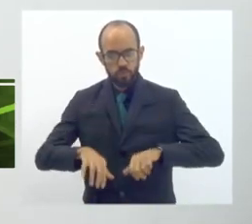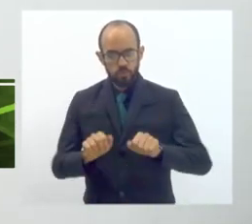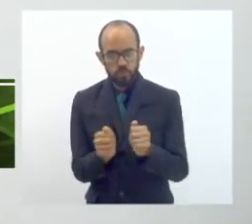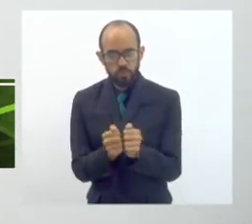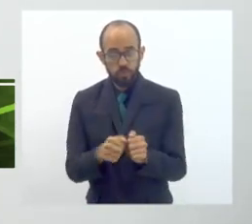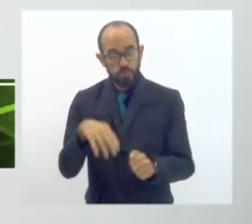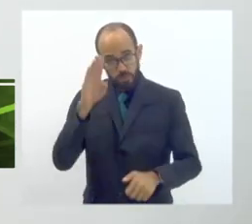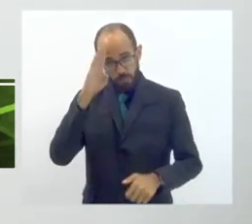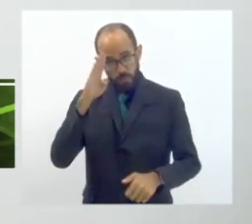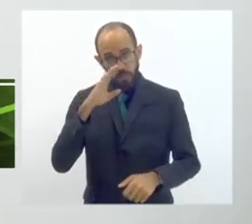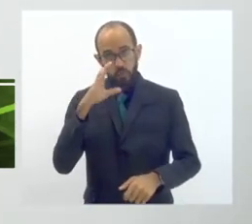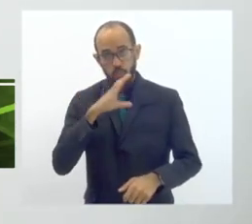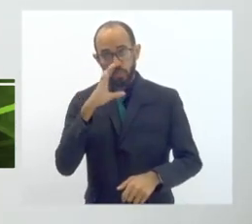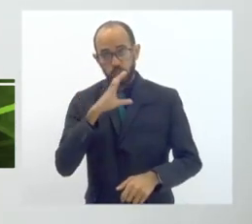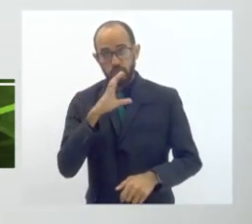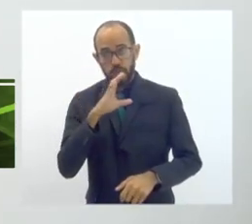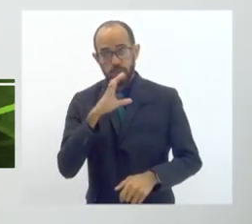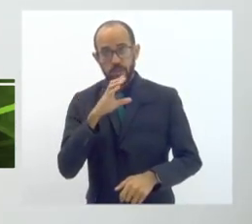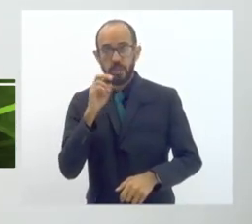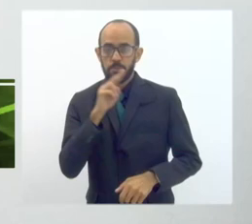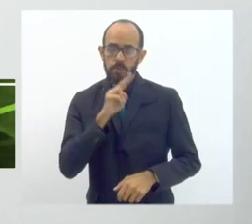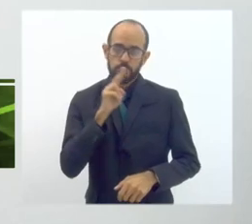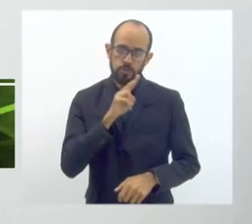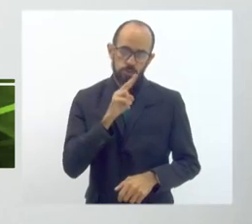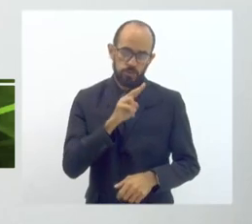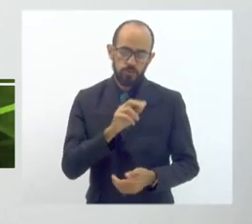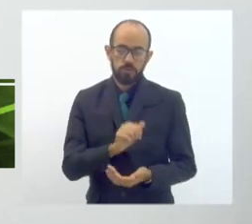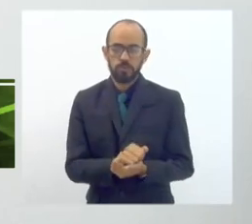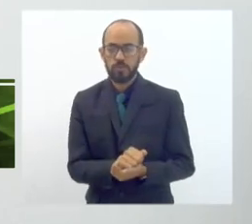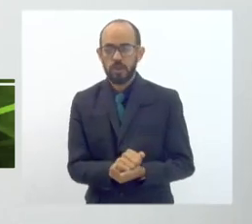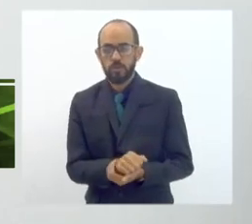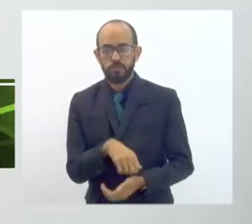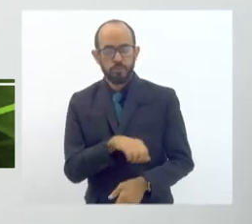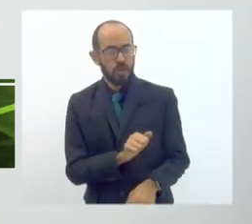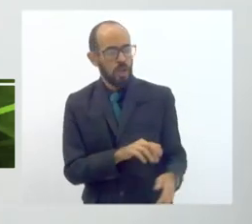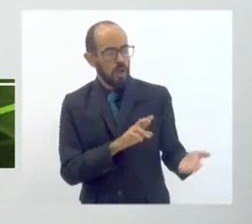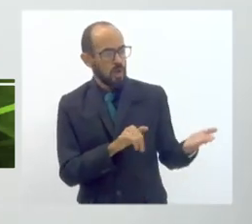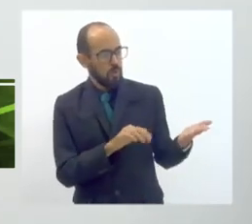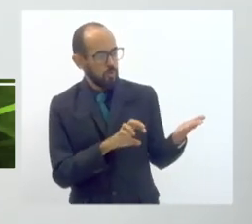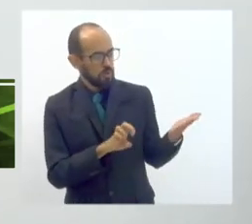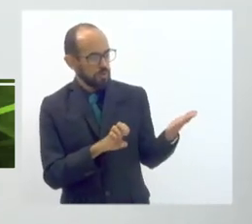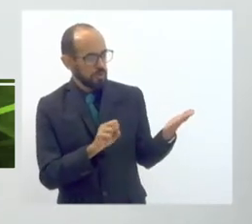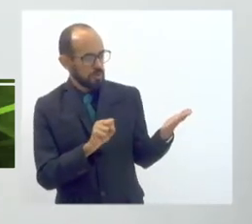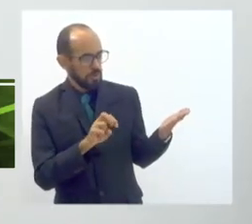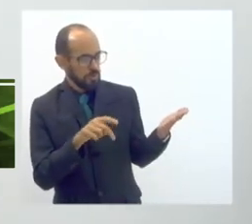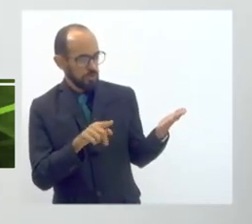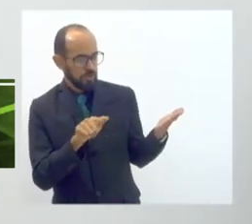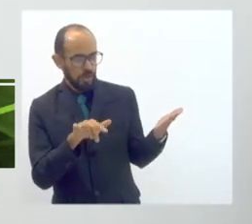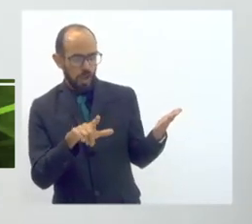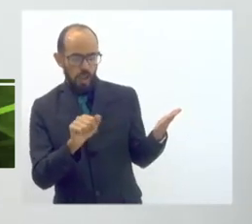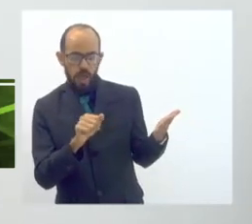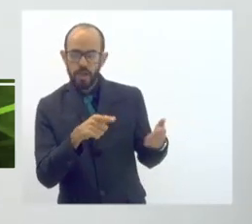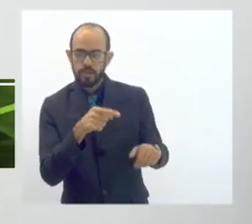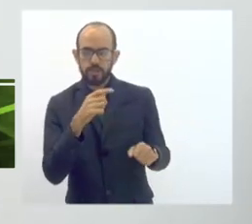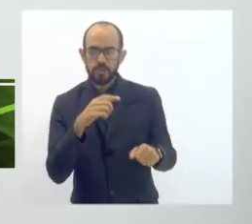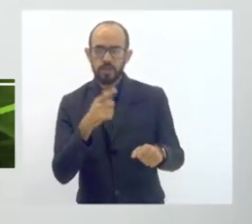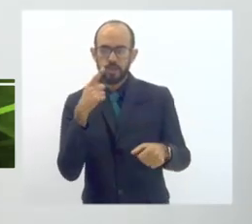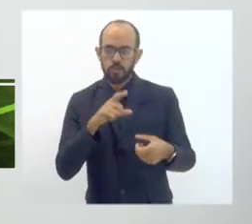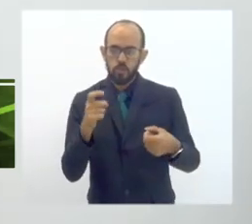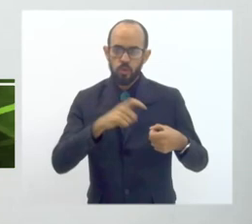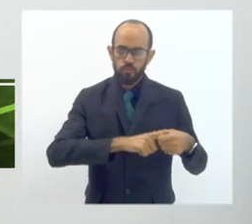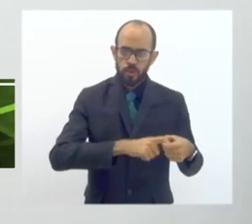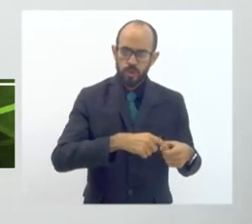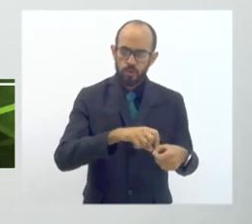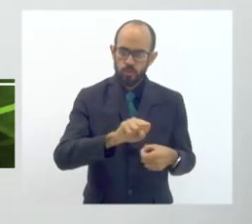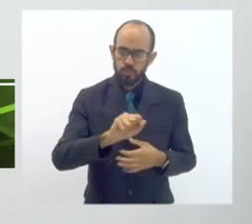emergência. E, Rosângela, né, que já tem um consórcio muito consolidado com o SAMU, a Secretaria de Estado,